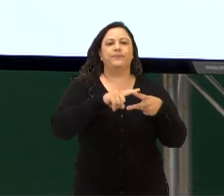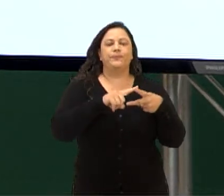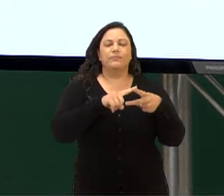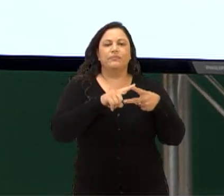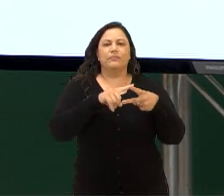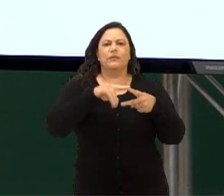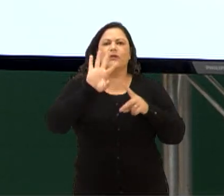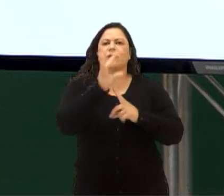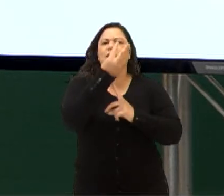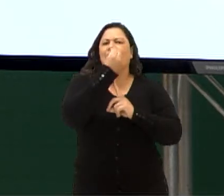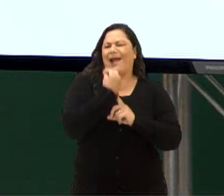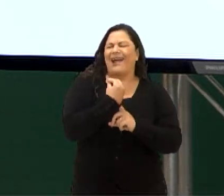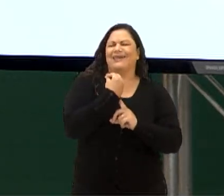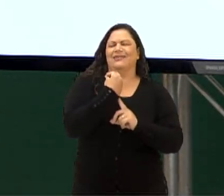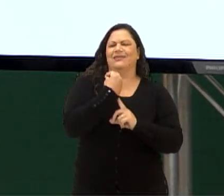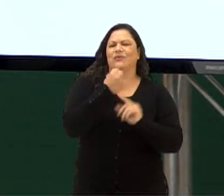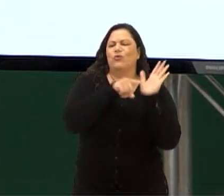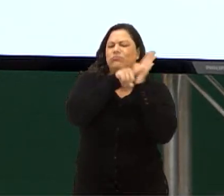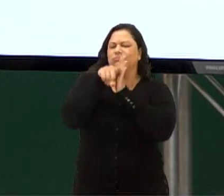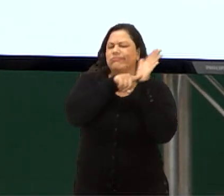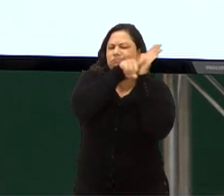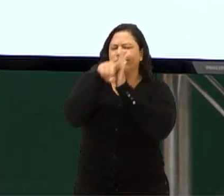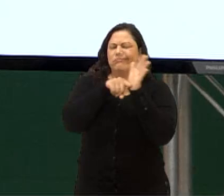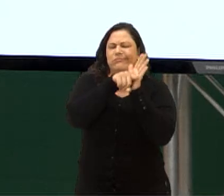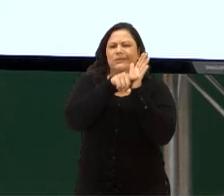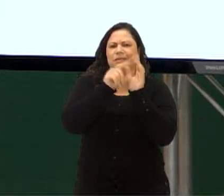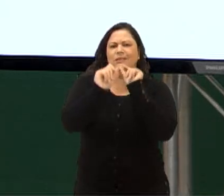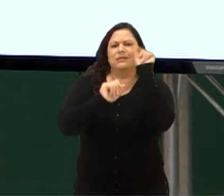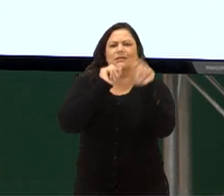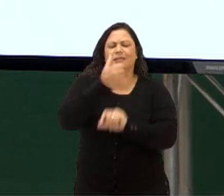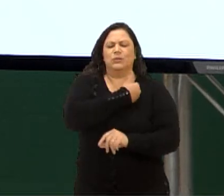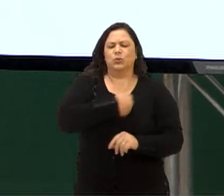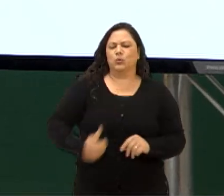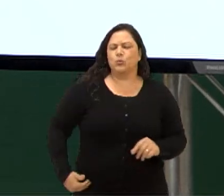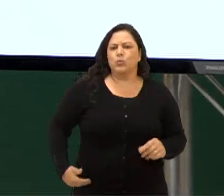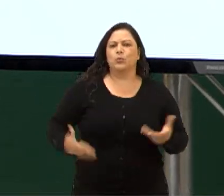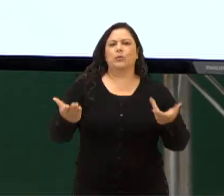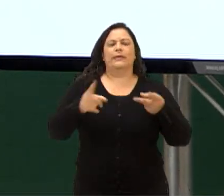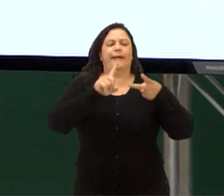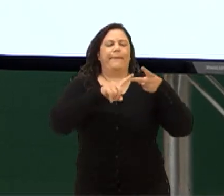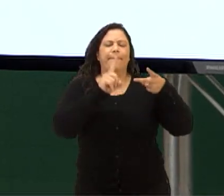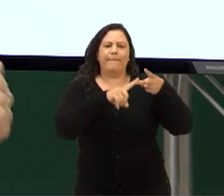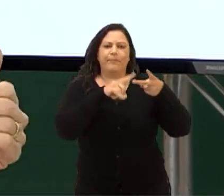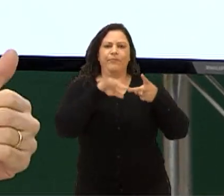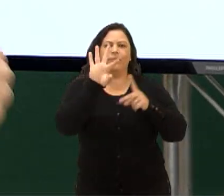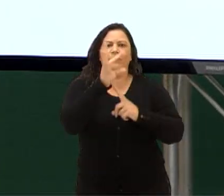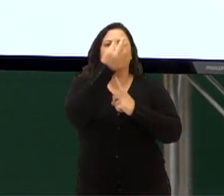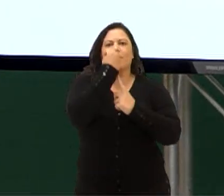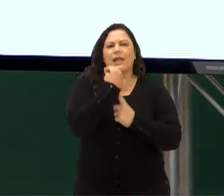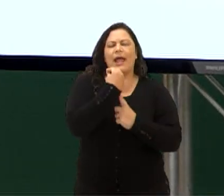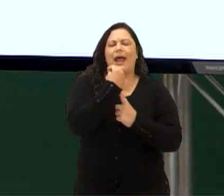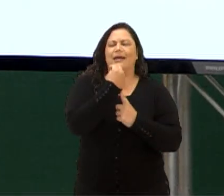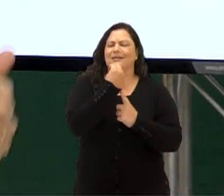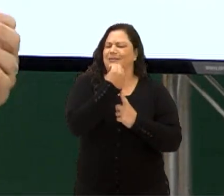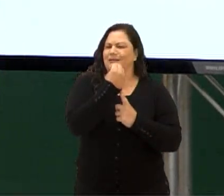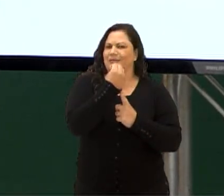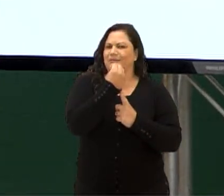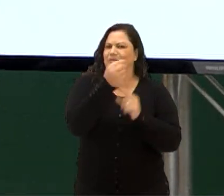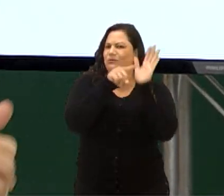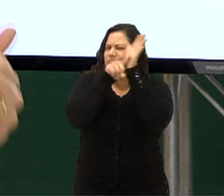de governar, então a ideia de política está relacionada a isso, tá? E o 2, arte ou ciência da